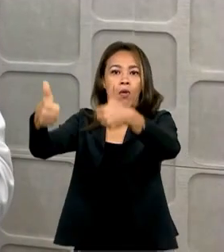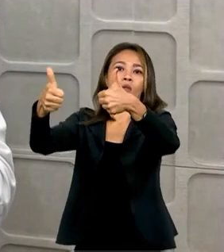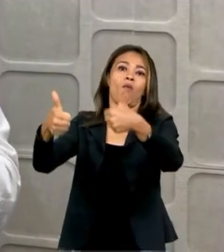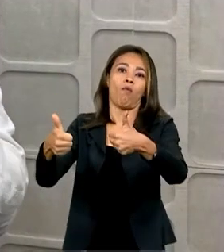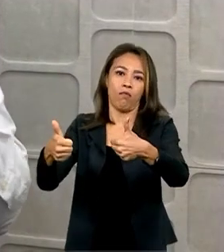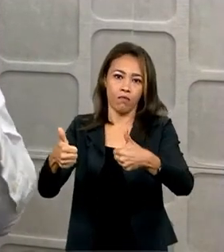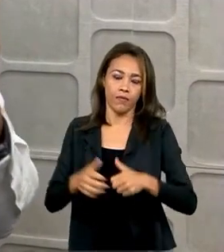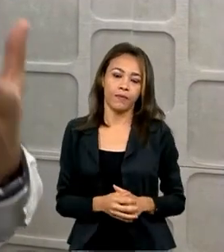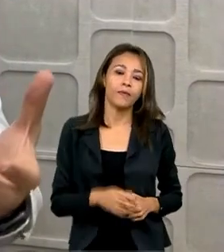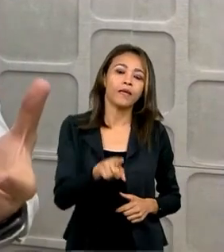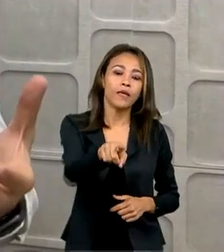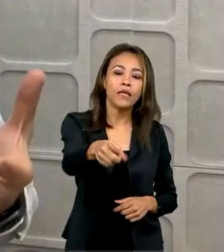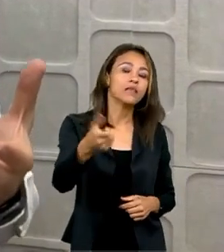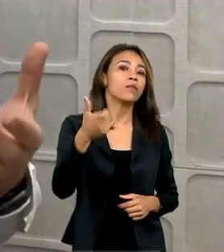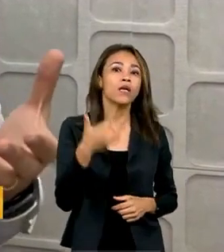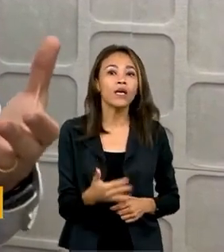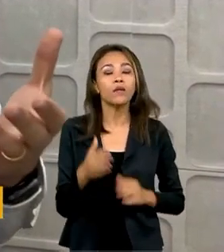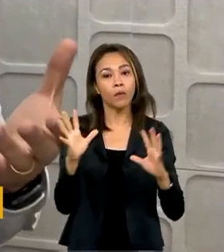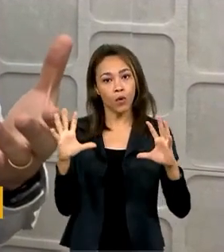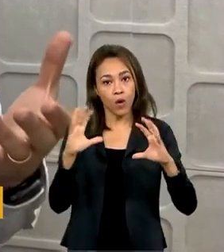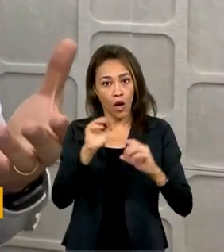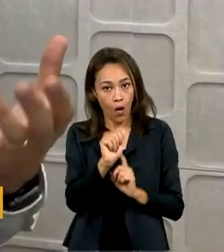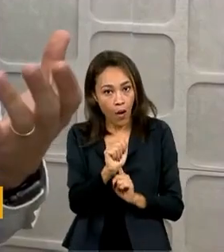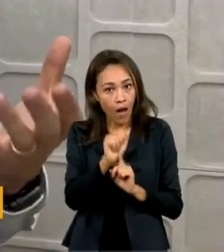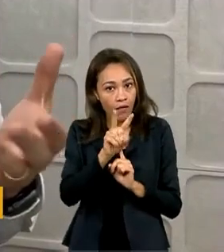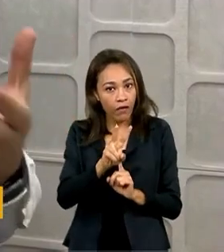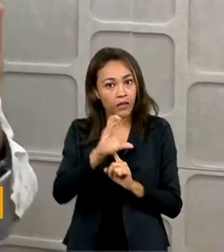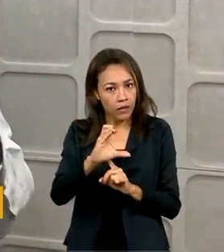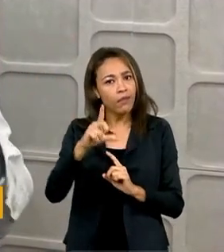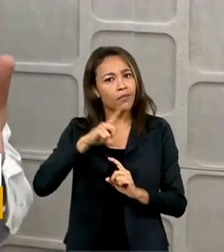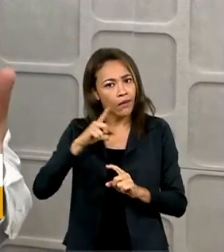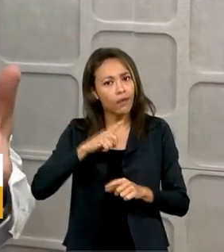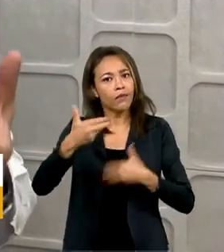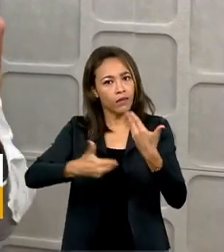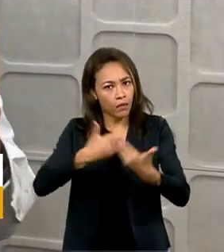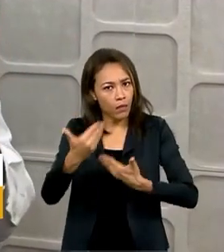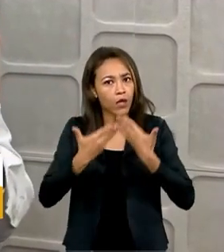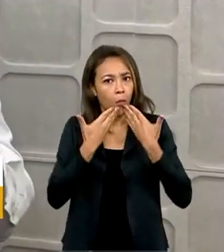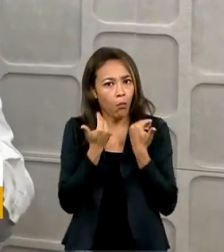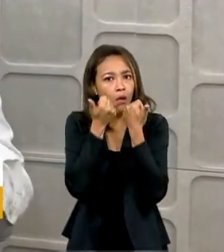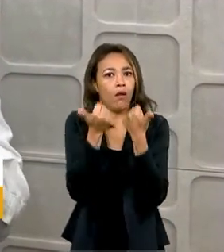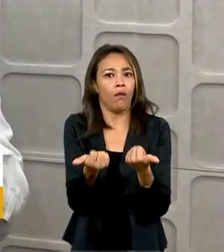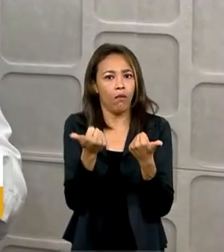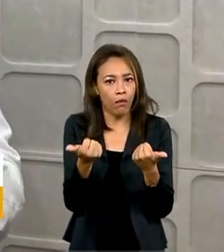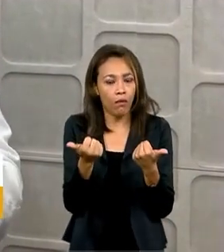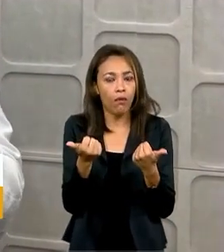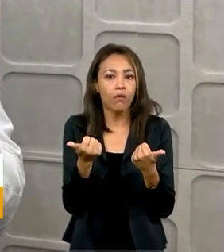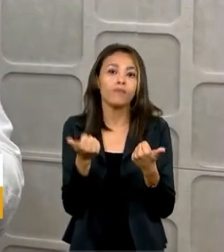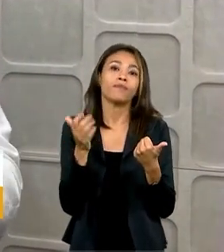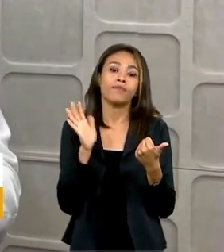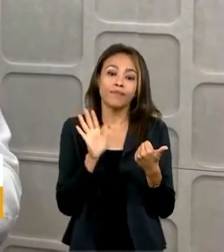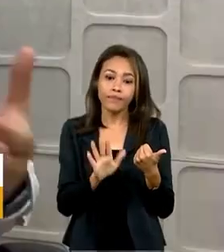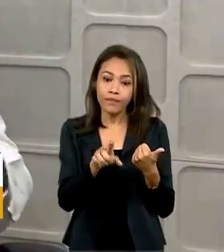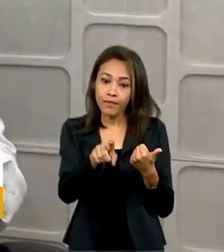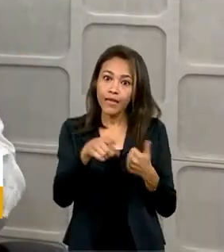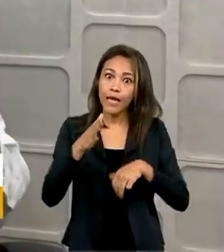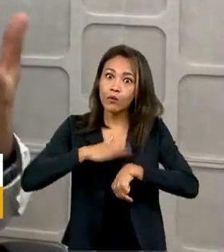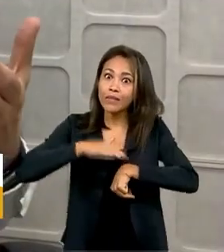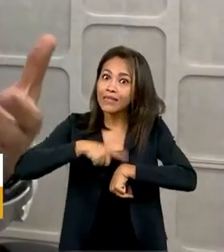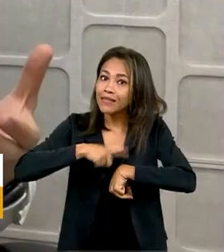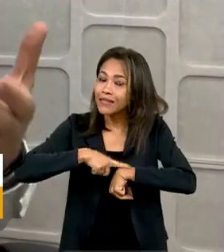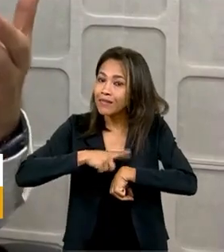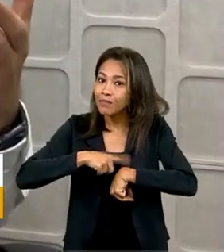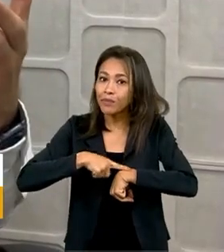O AVC, ele tem tratamento, hoje é um dos melhores tratamentos que existe na medicina, mas ele é intimamente relacionado ao tempo. A gente